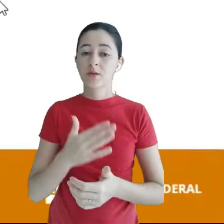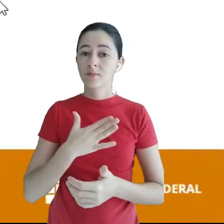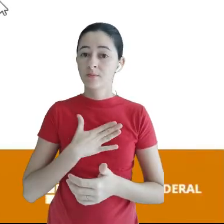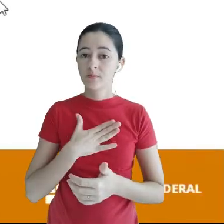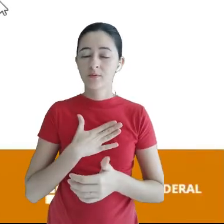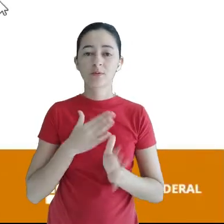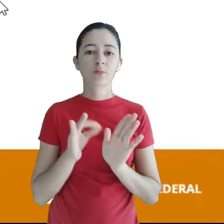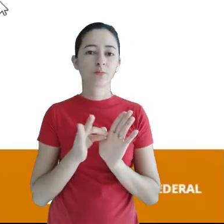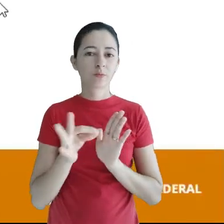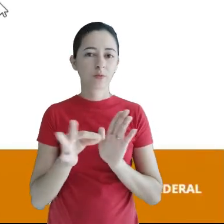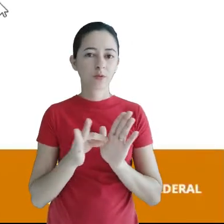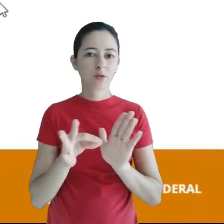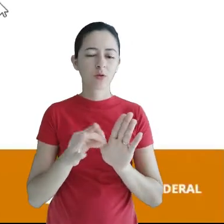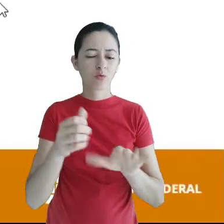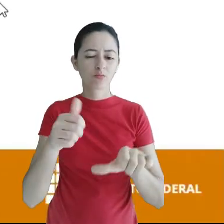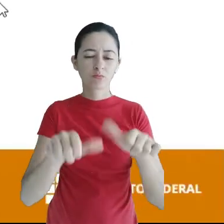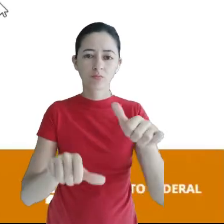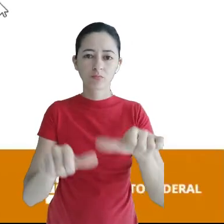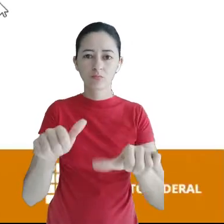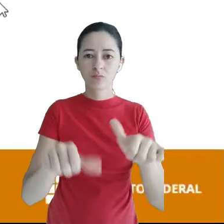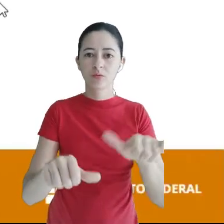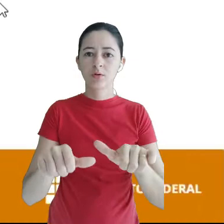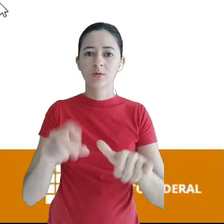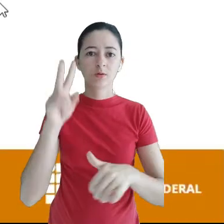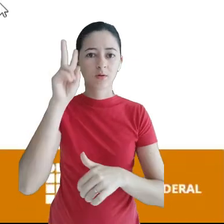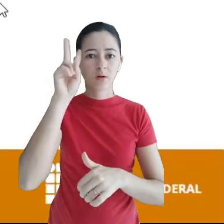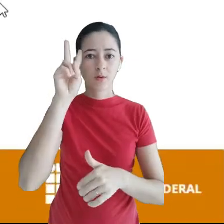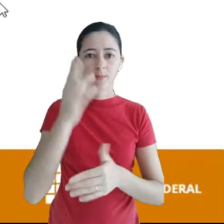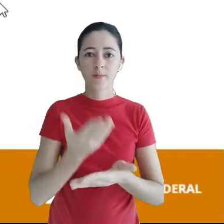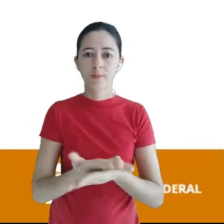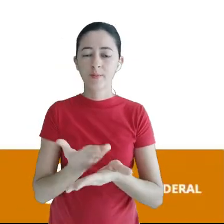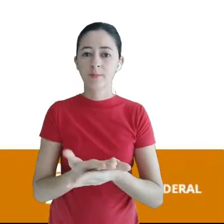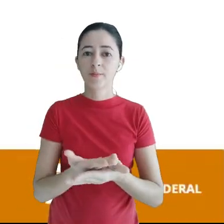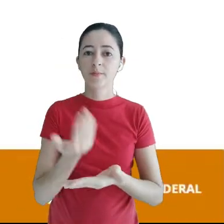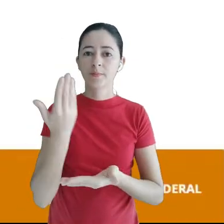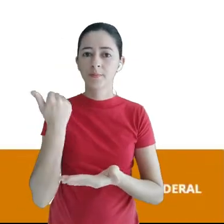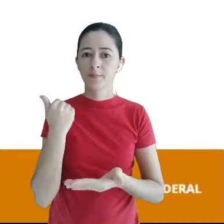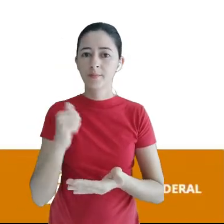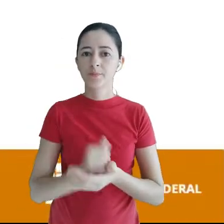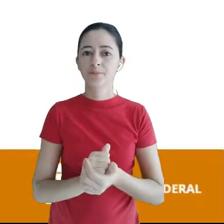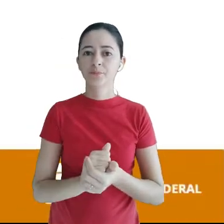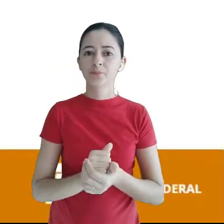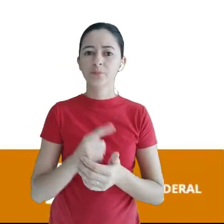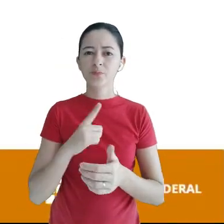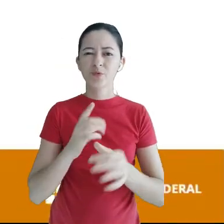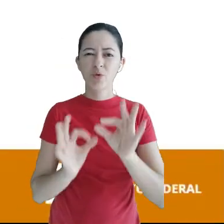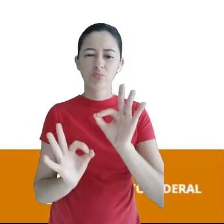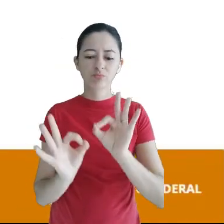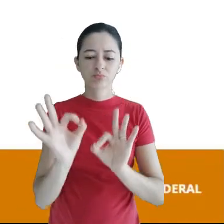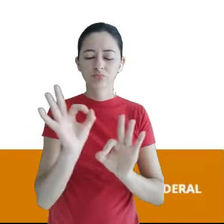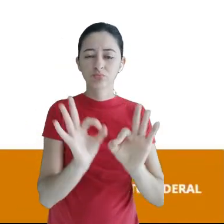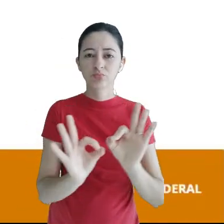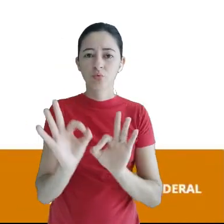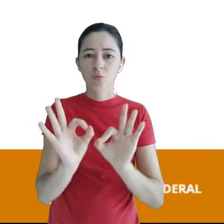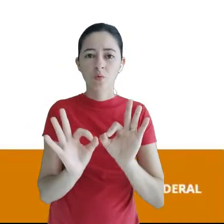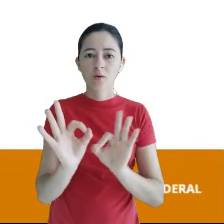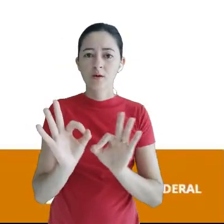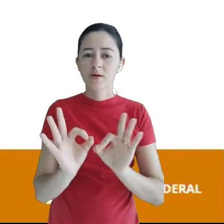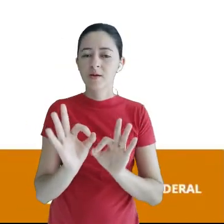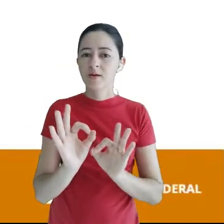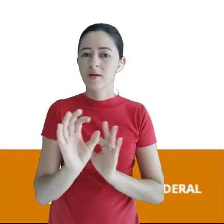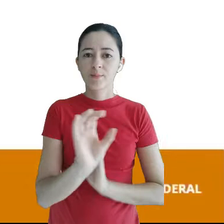minha análise, lembra que eu falei pra vocês na aula passada, pessoal? Modelar, analisar, às vezes é muito individual.